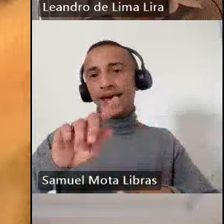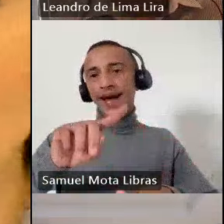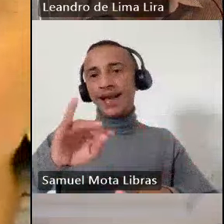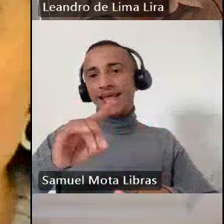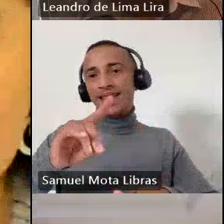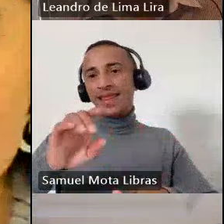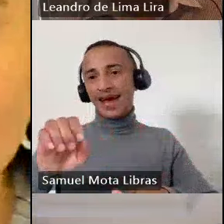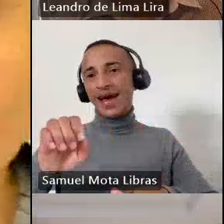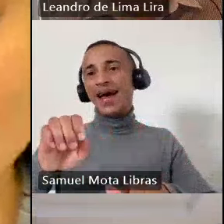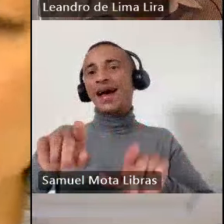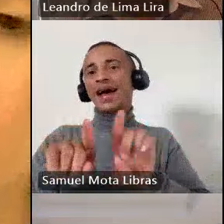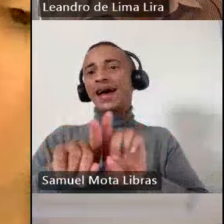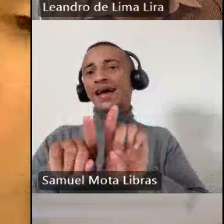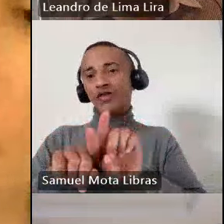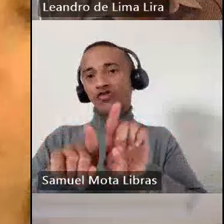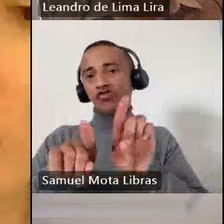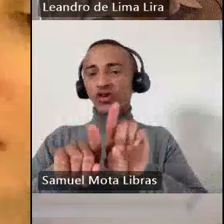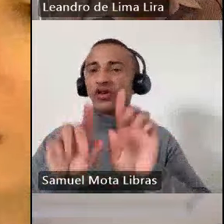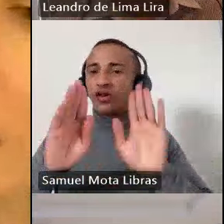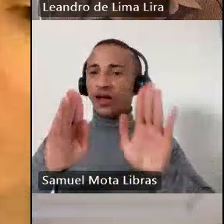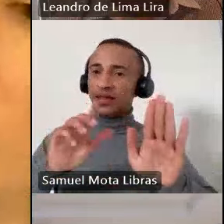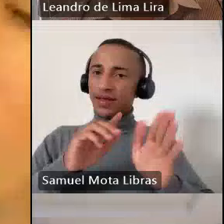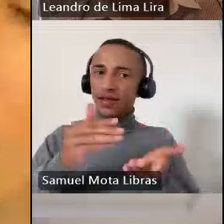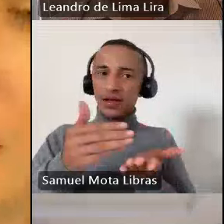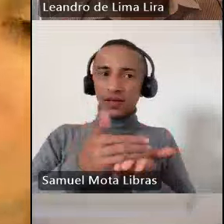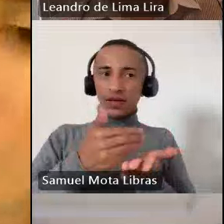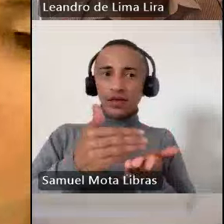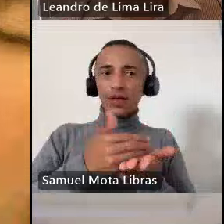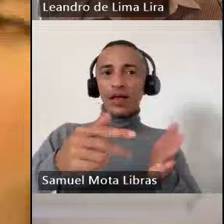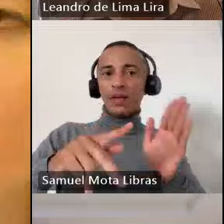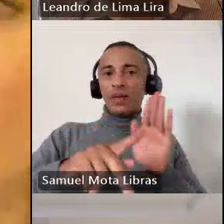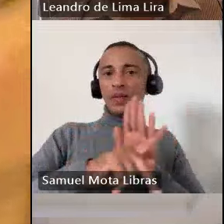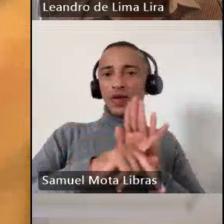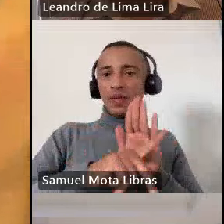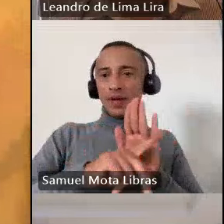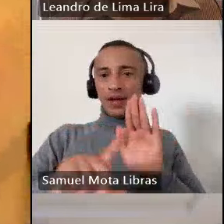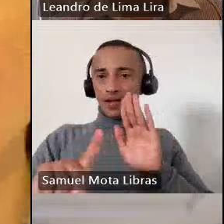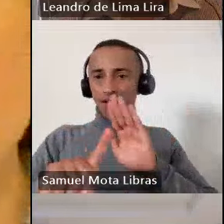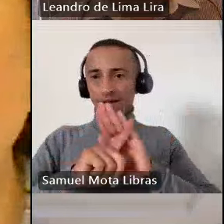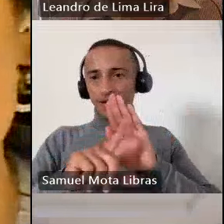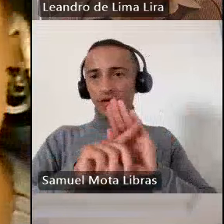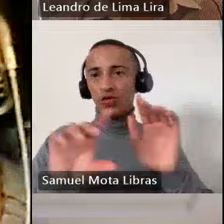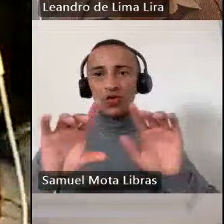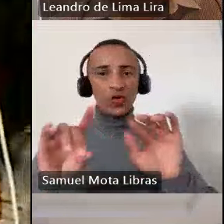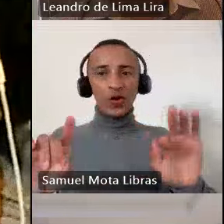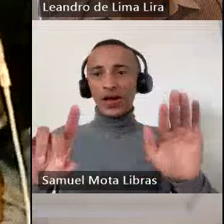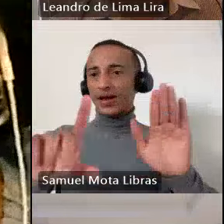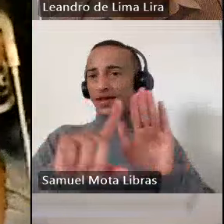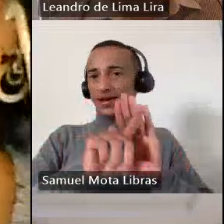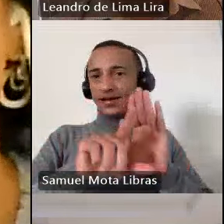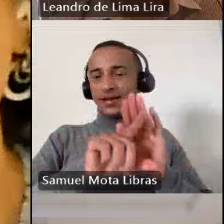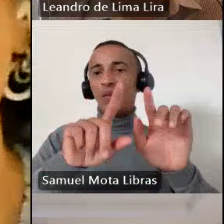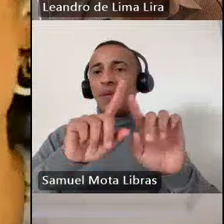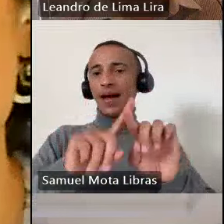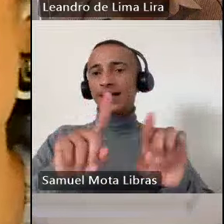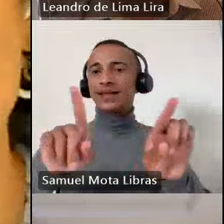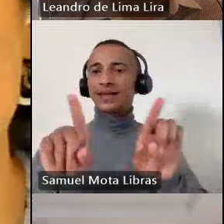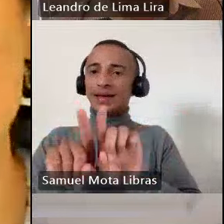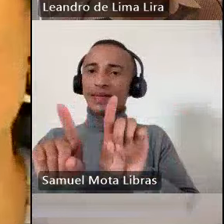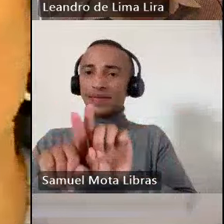vamos dizer de evidência os próprios a própria legislação mas não só a legislação eh também a jurisprudência então